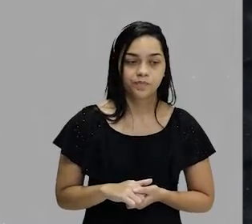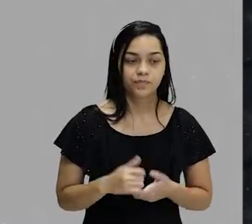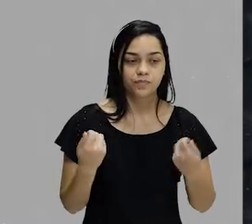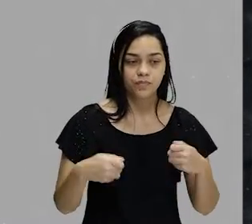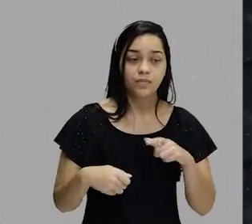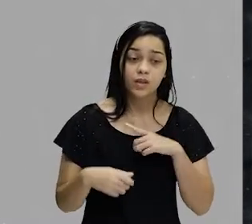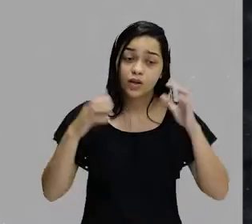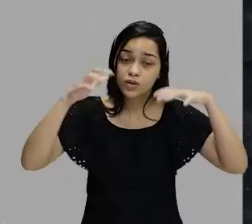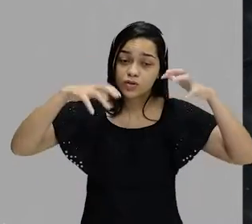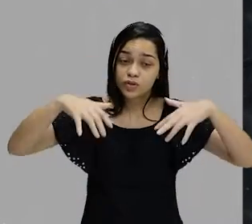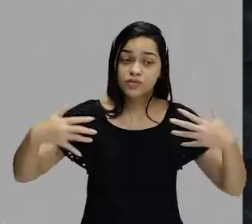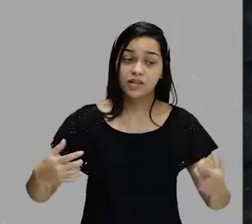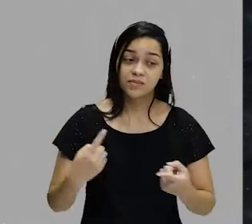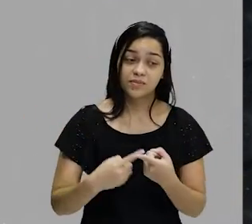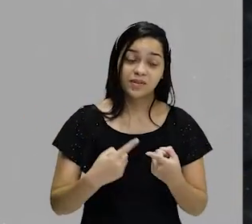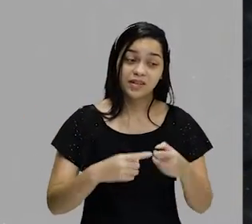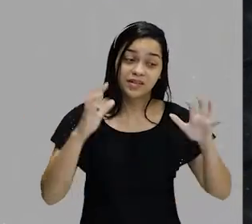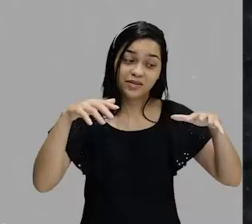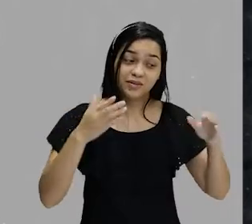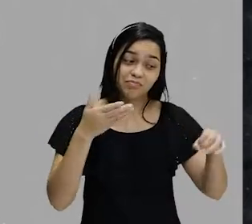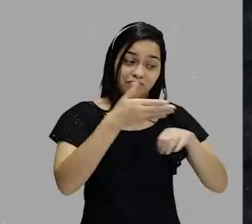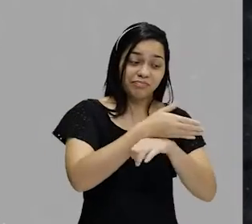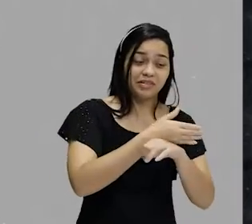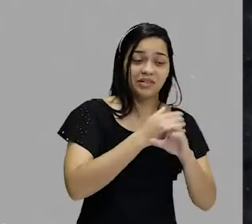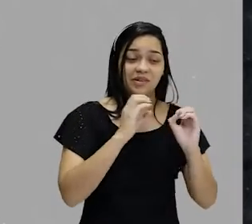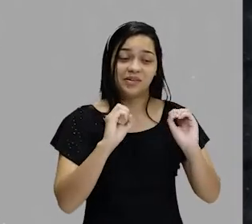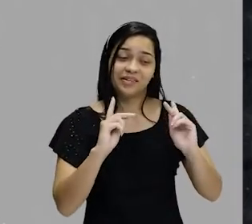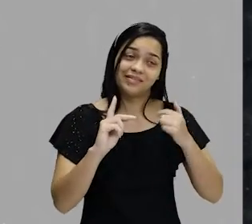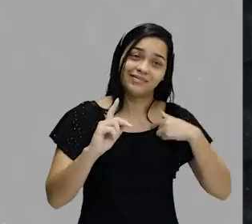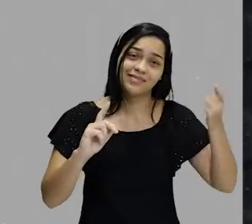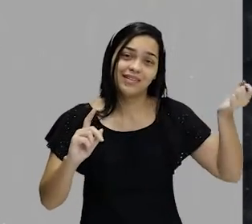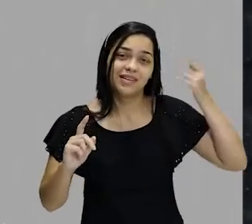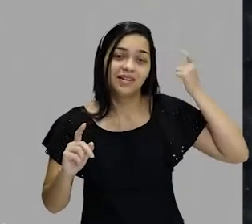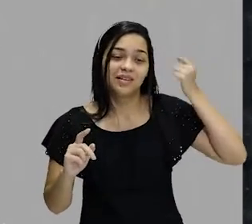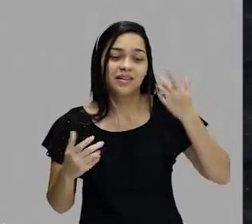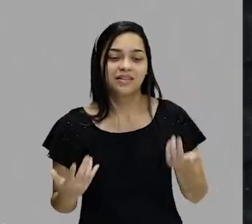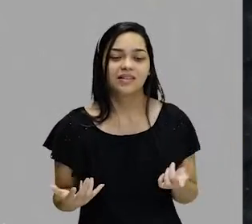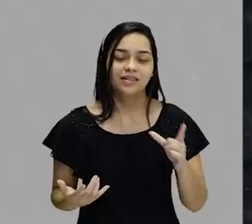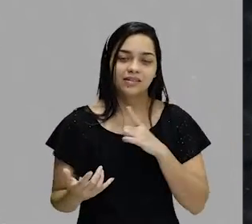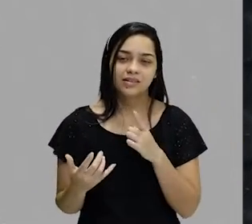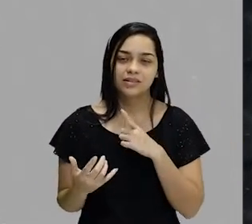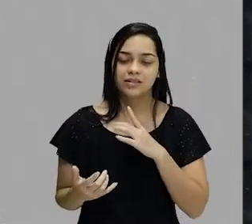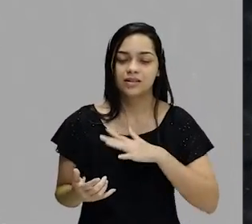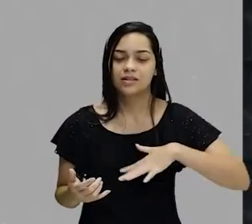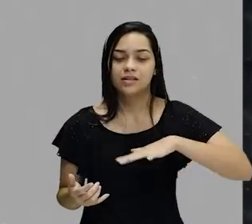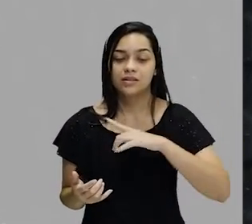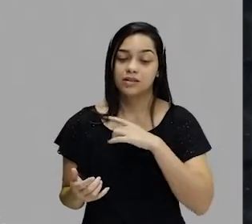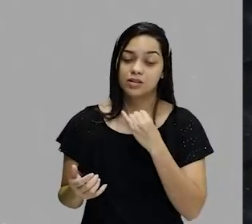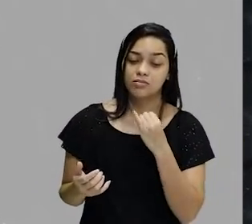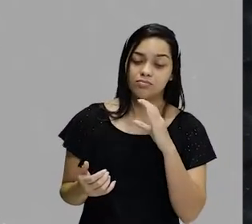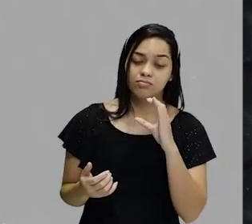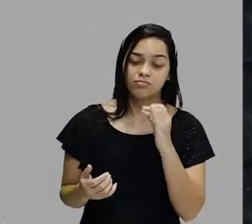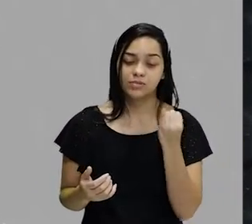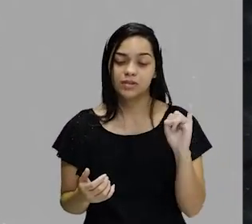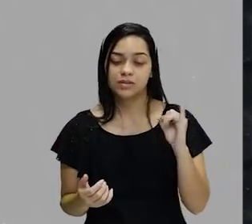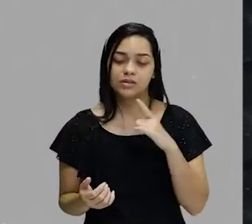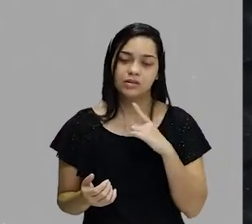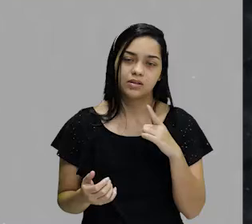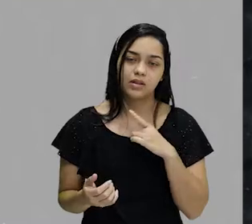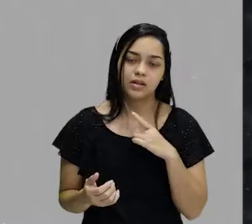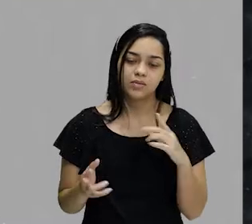Deveria ser chuva, né? Porque é chuva que te impede de sair, mas aqui tudo bem, é o sol. E aqui a relação é de condição. Então, eu tenho aqui uma relação